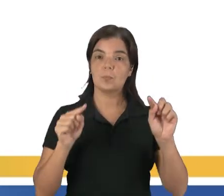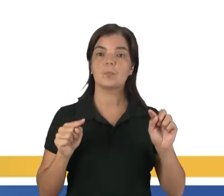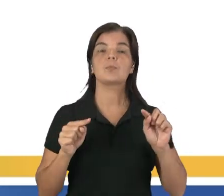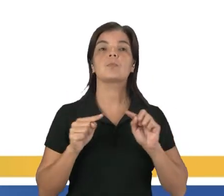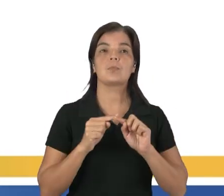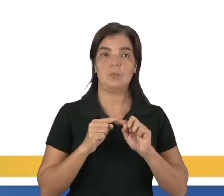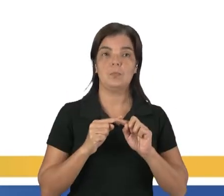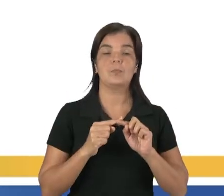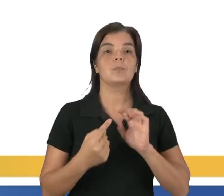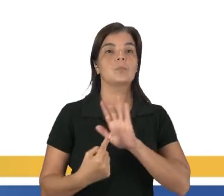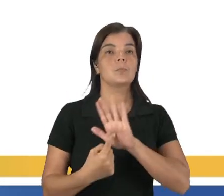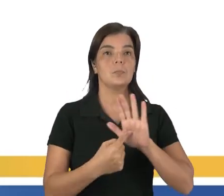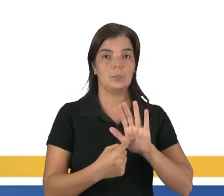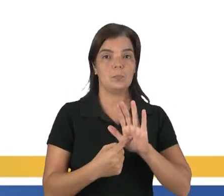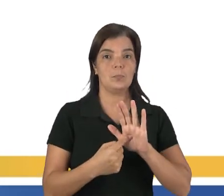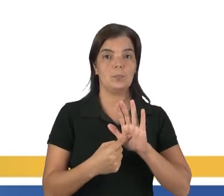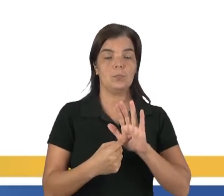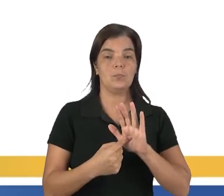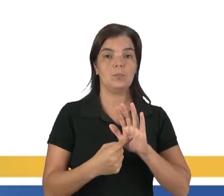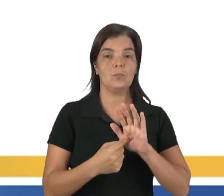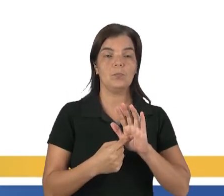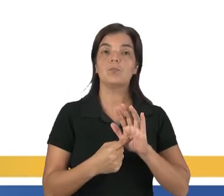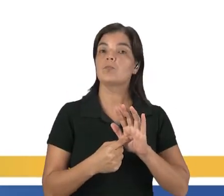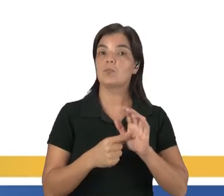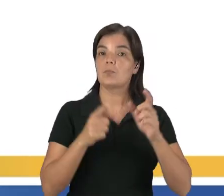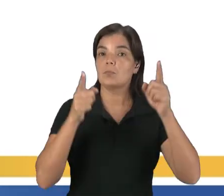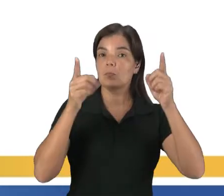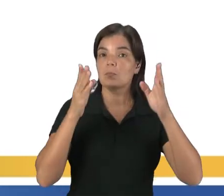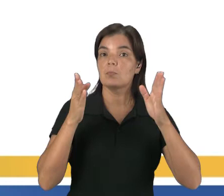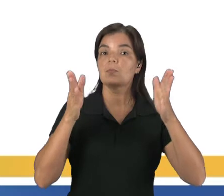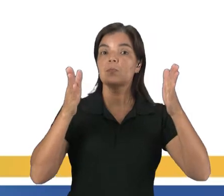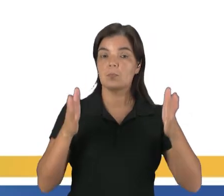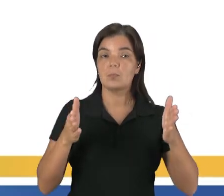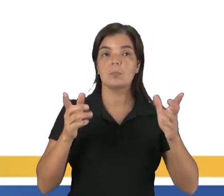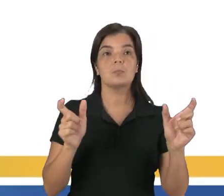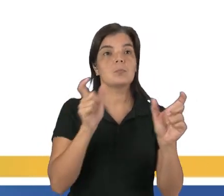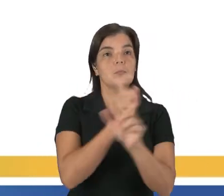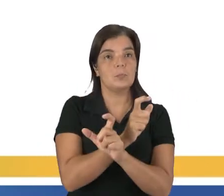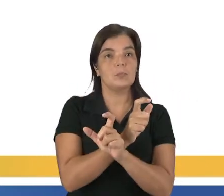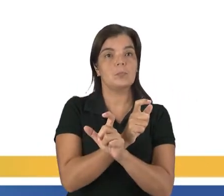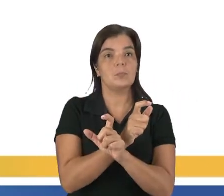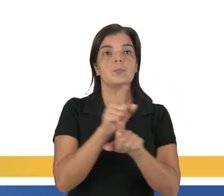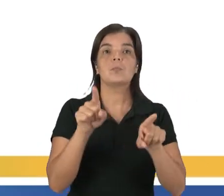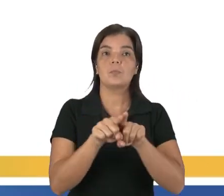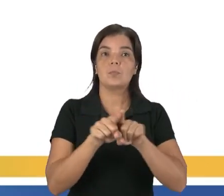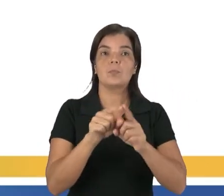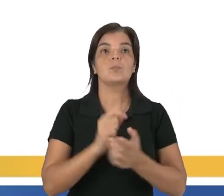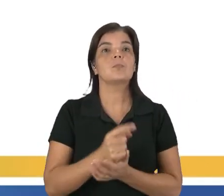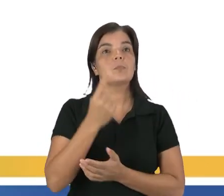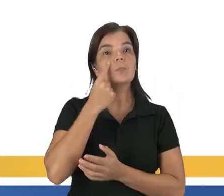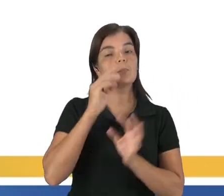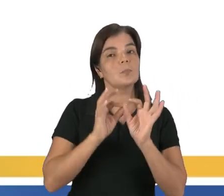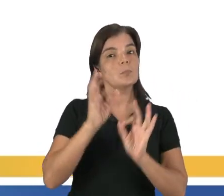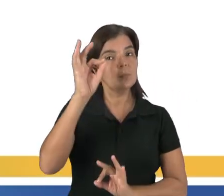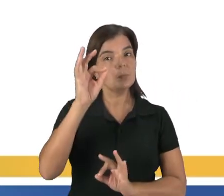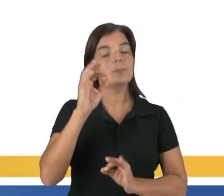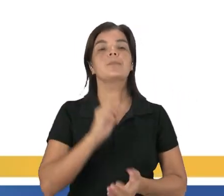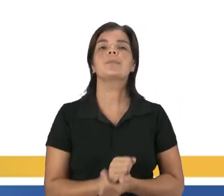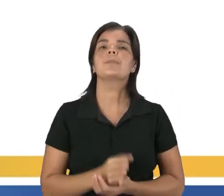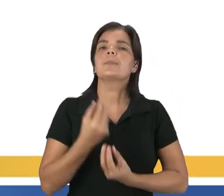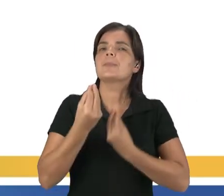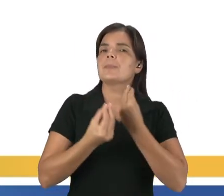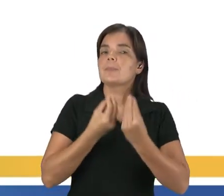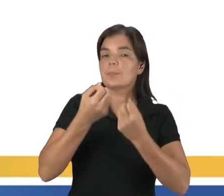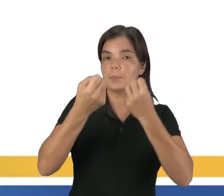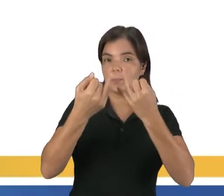um quadrilátero que apresenta os lados opostos entre si, né? Você vê ali a base e você vê a altura. Como